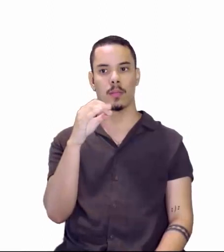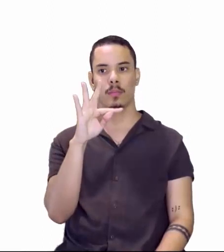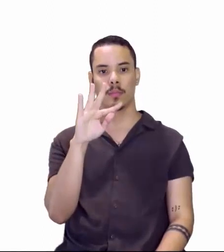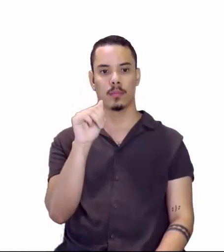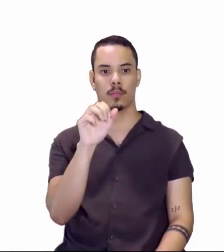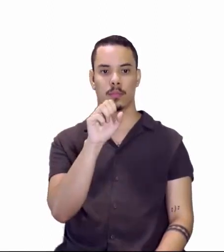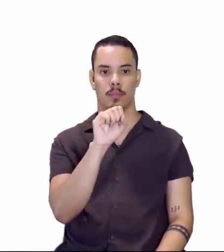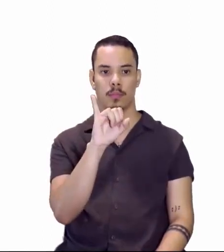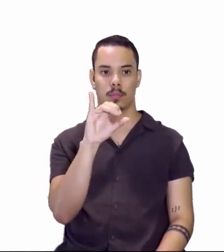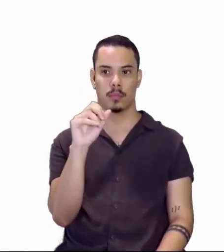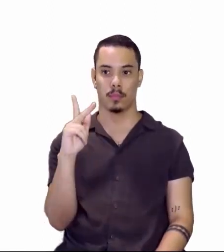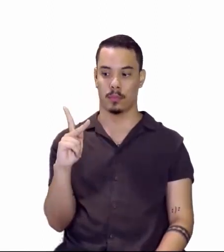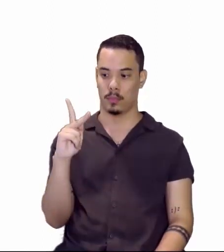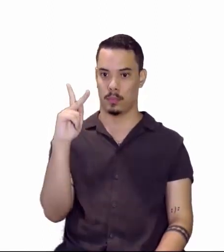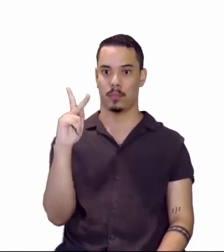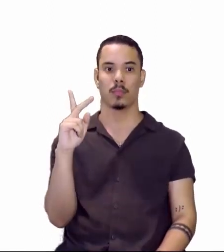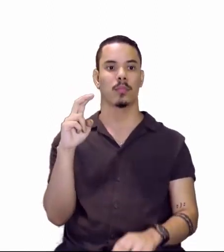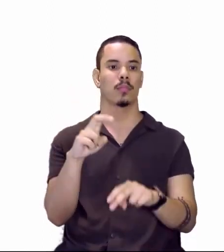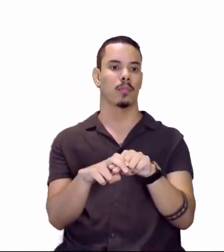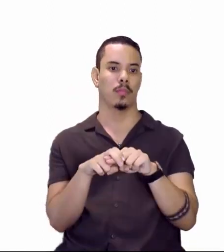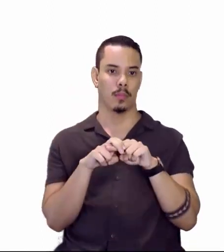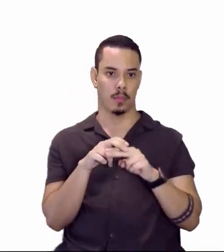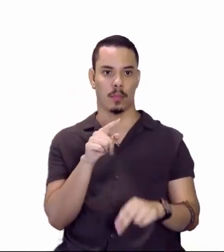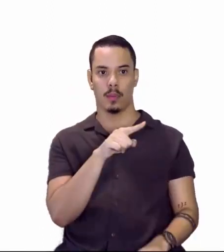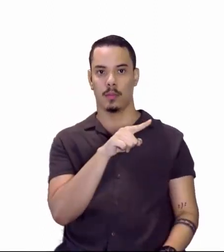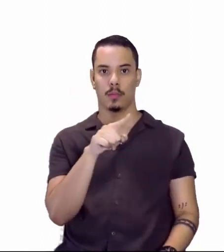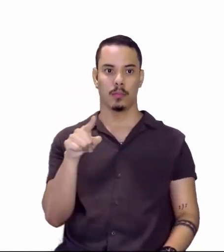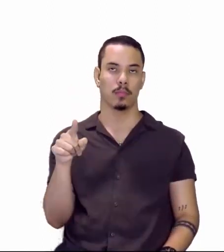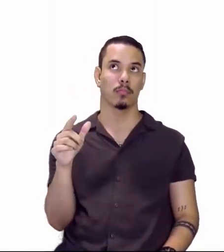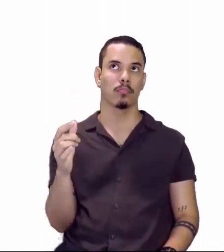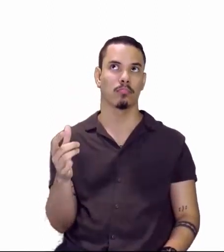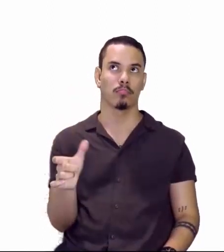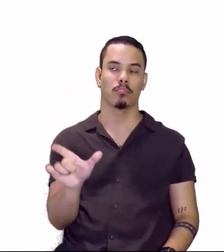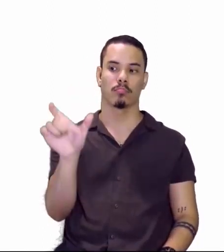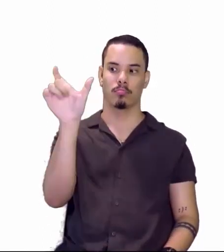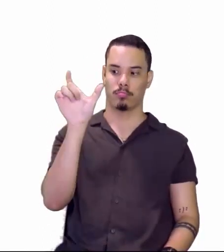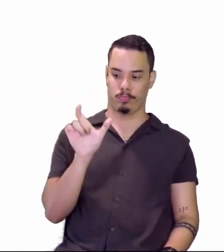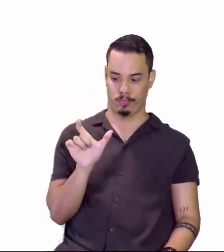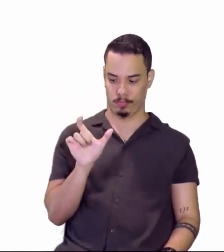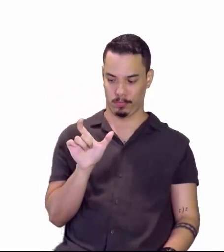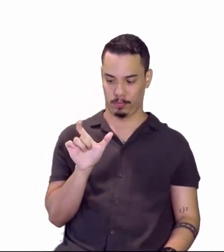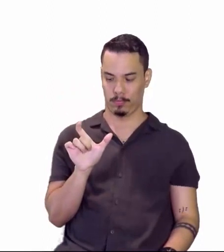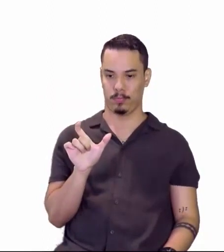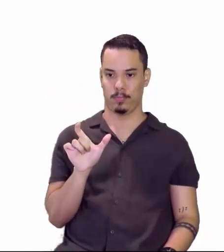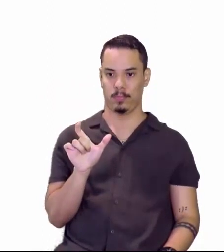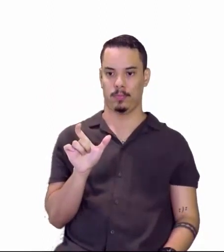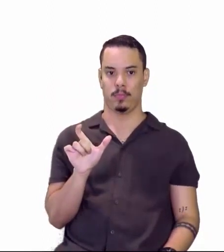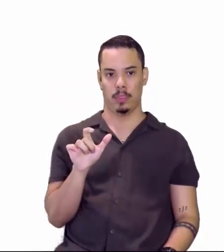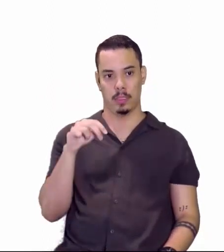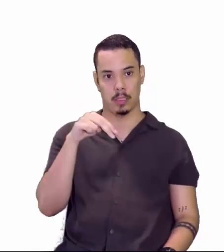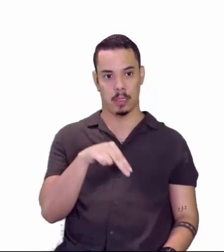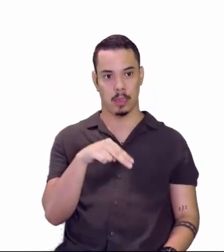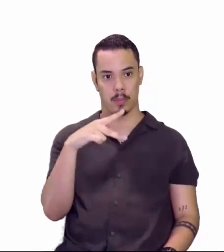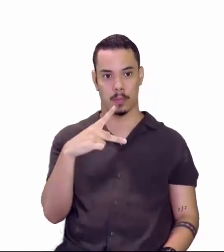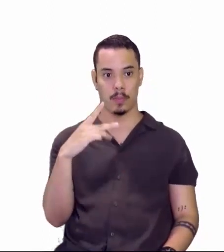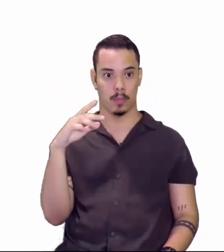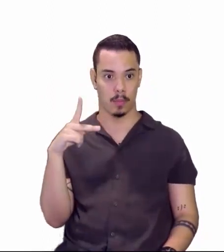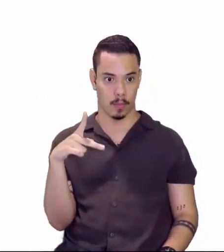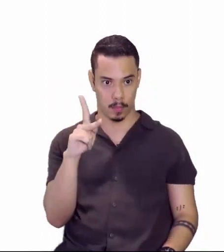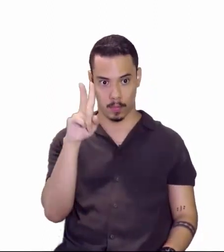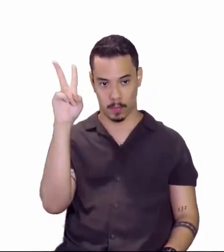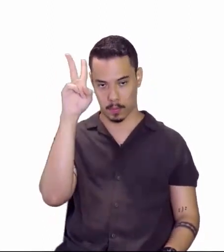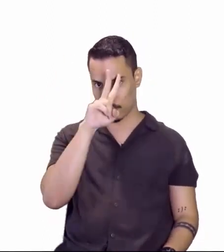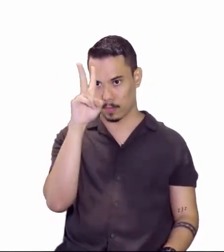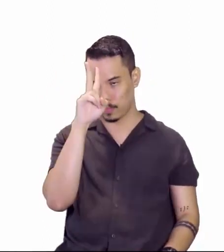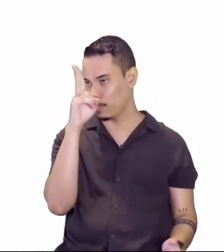K. Então, quando você escutar a expressão NPK,